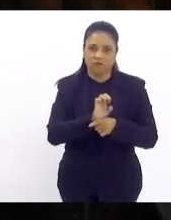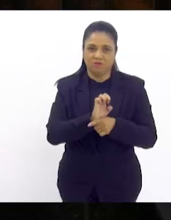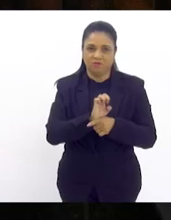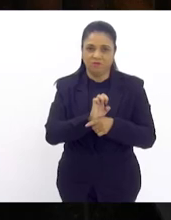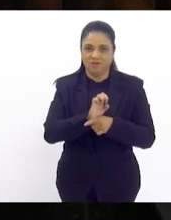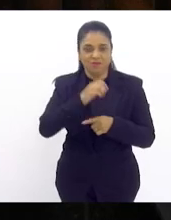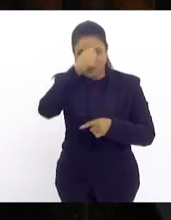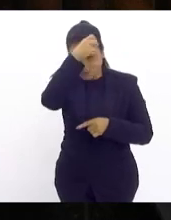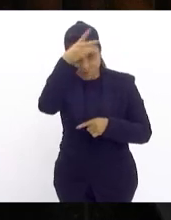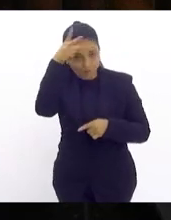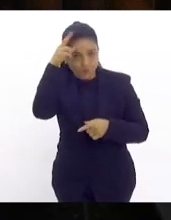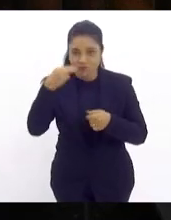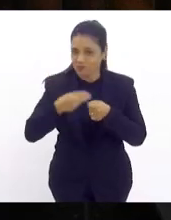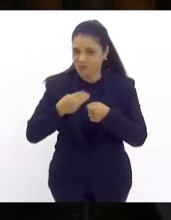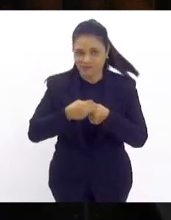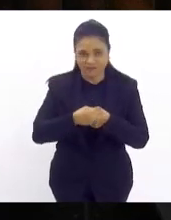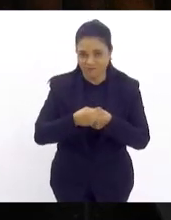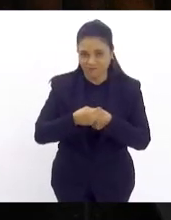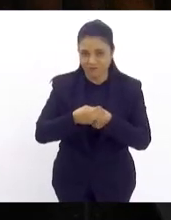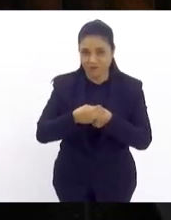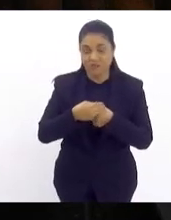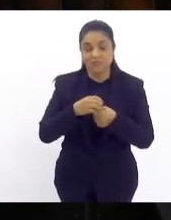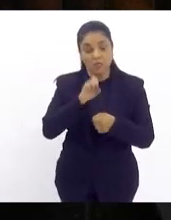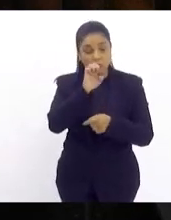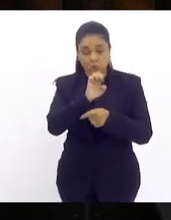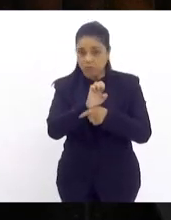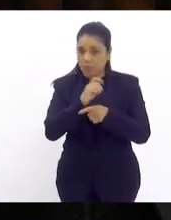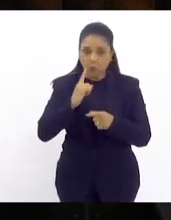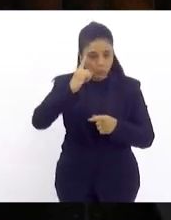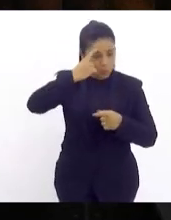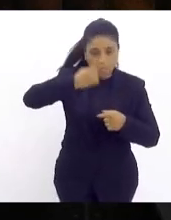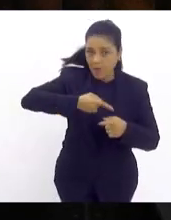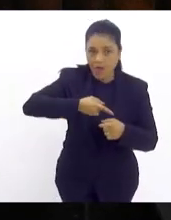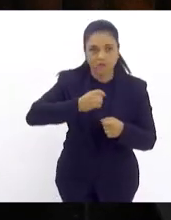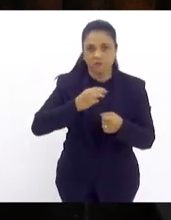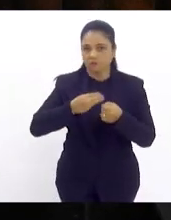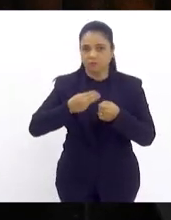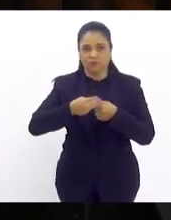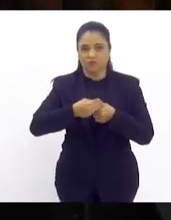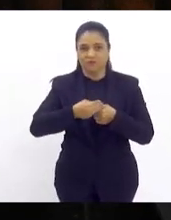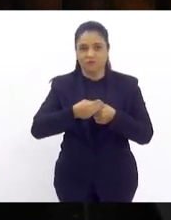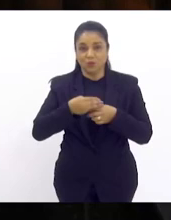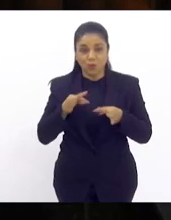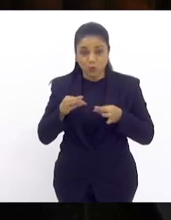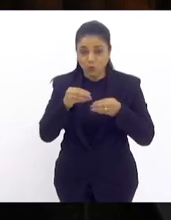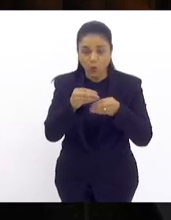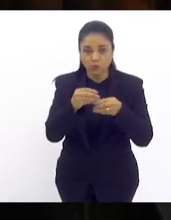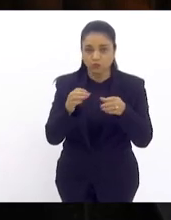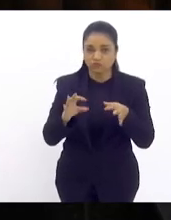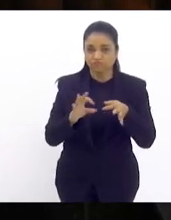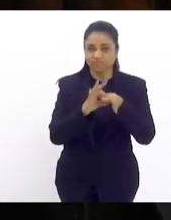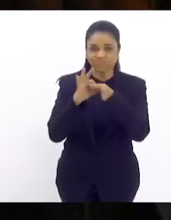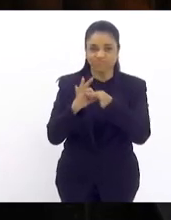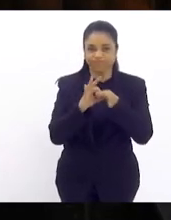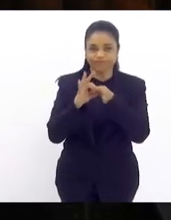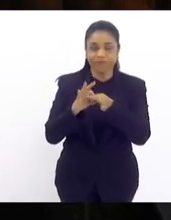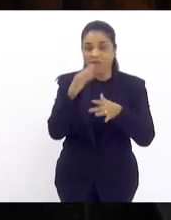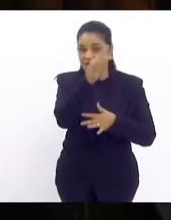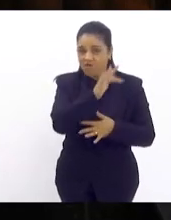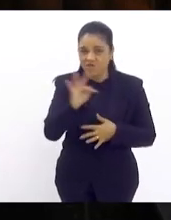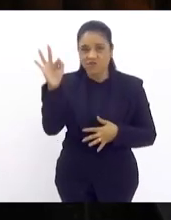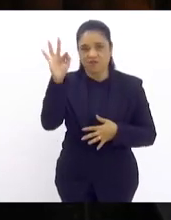nem o estado manda nos municípios todos são entes federativos e são